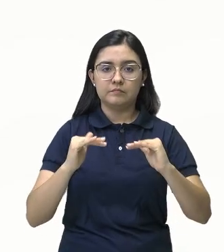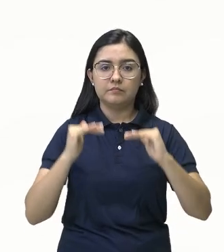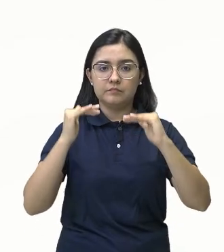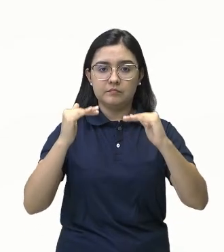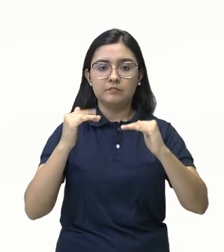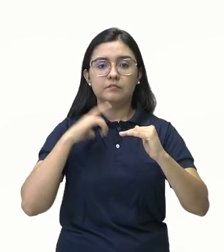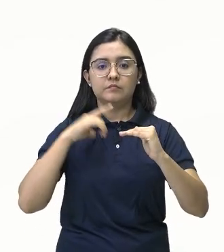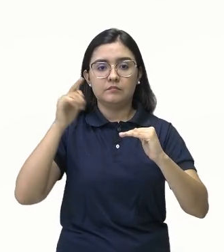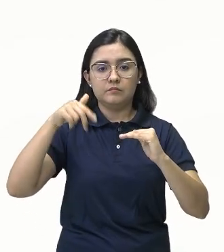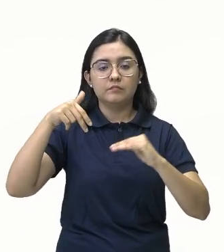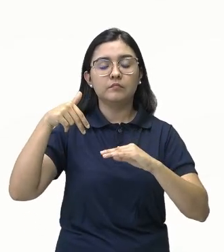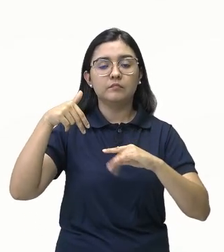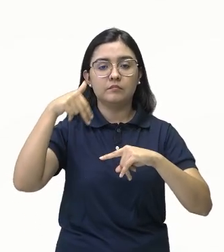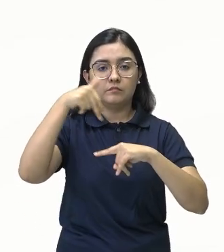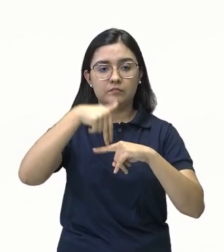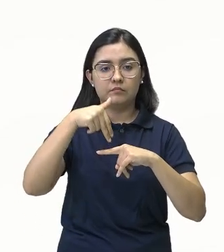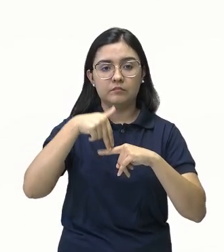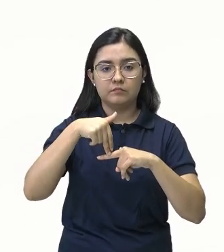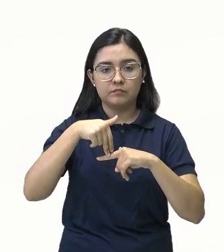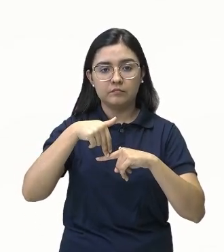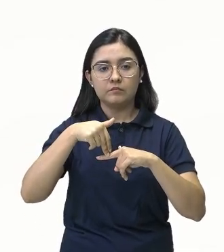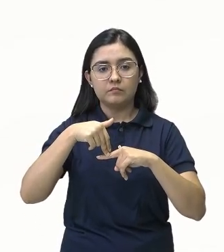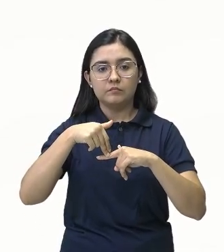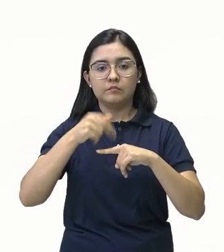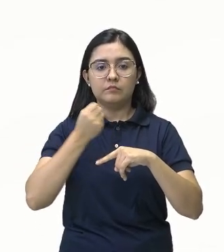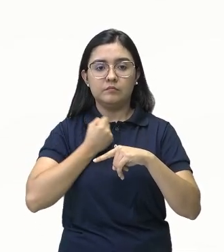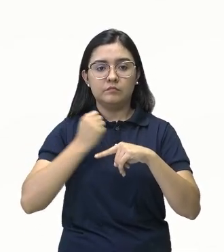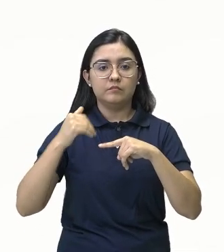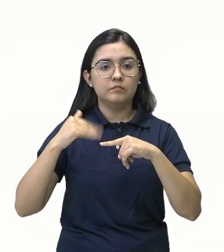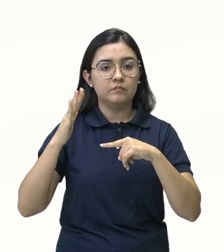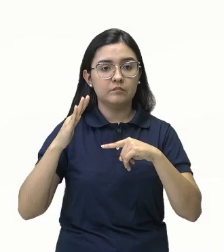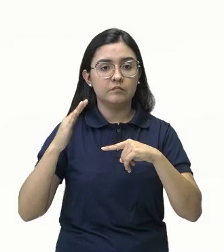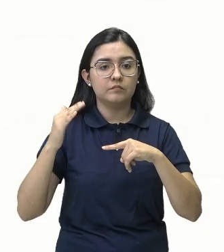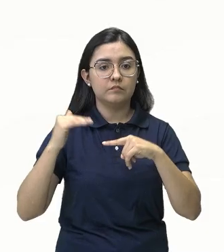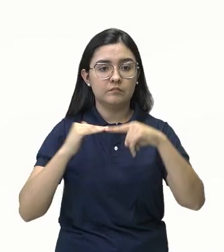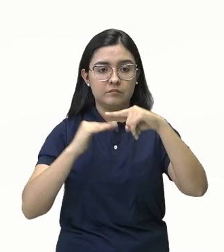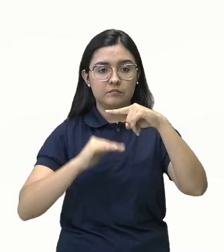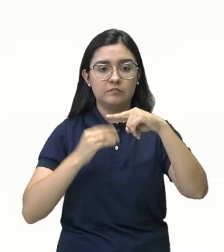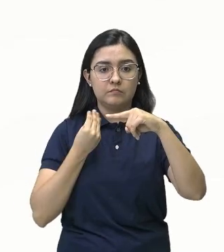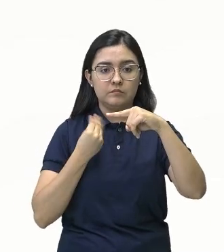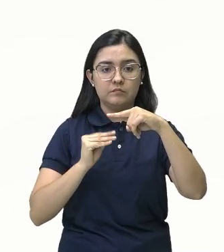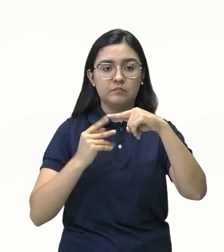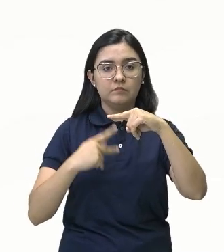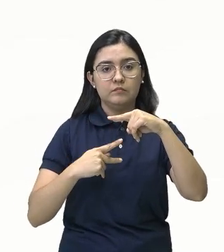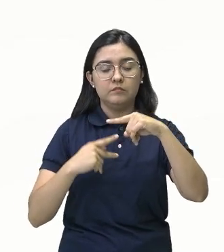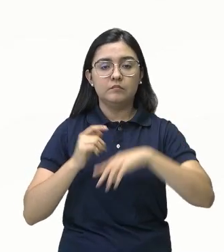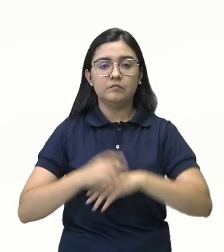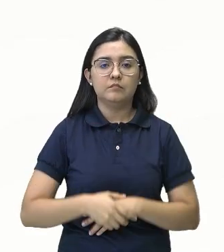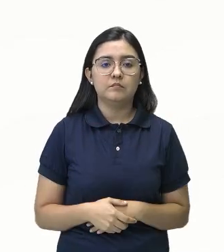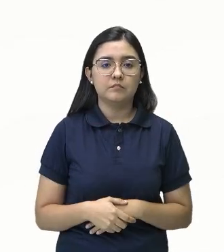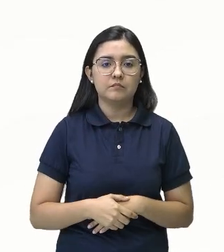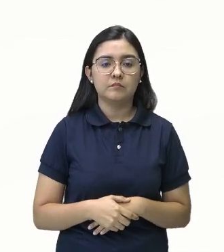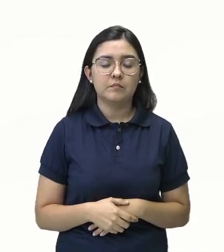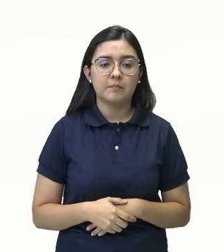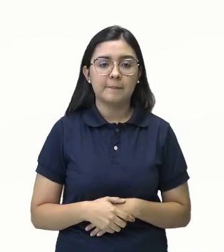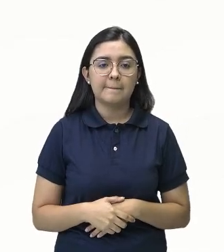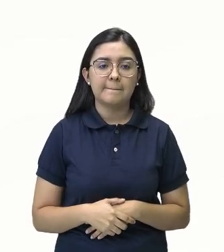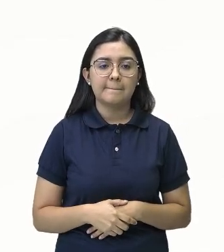é o nosso N, nosso número maior. E aqui é o nosso P,